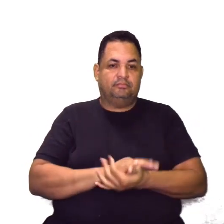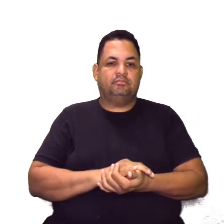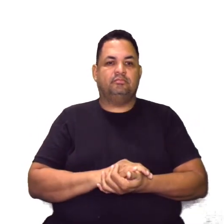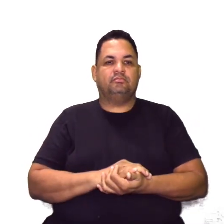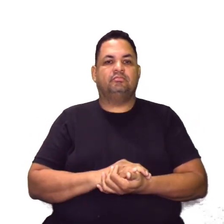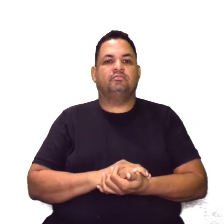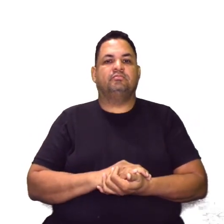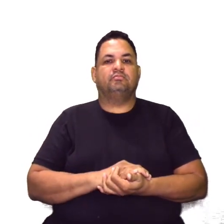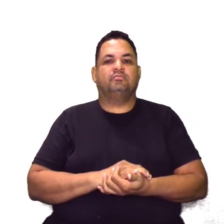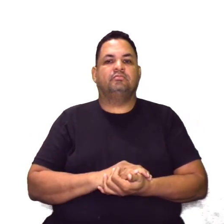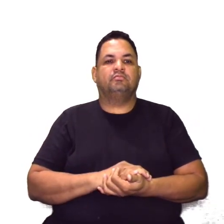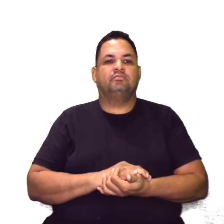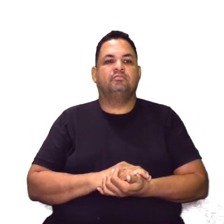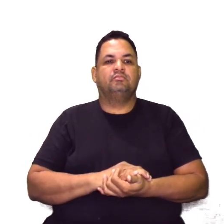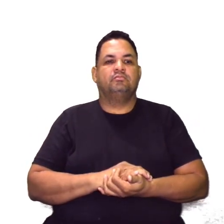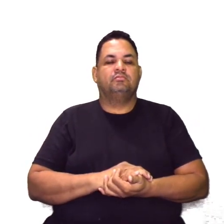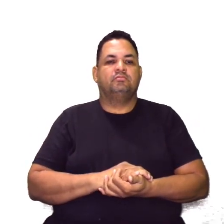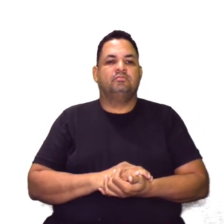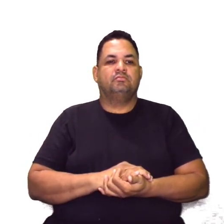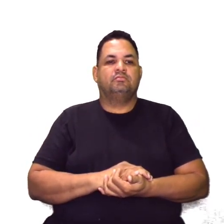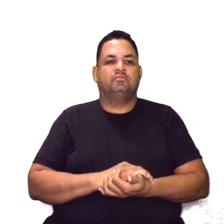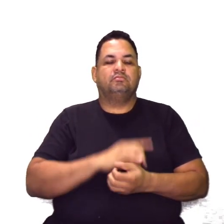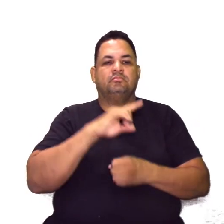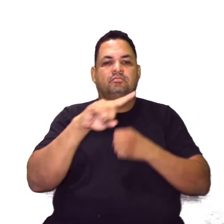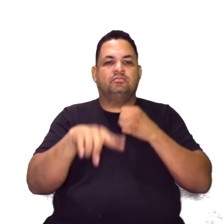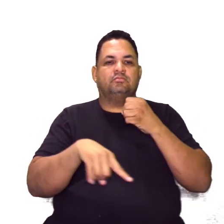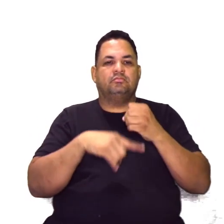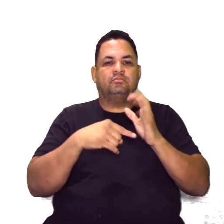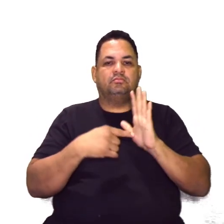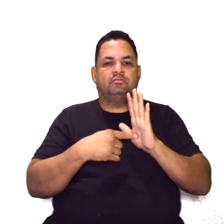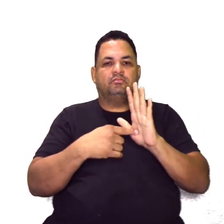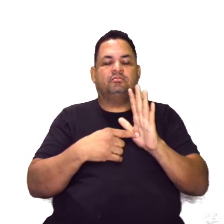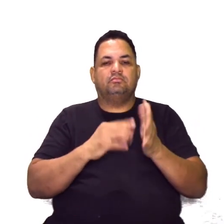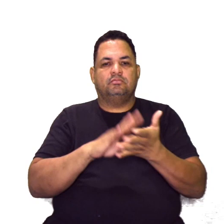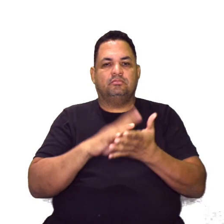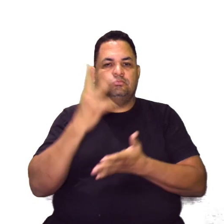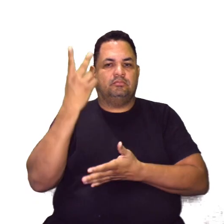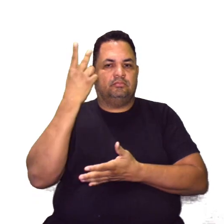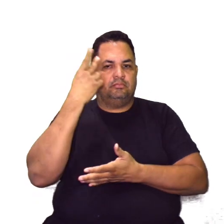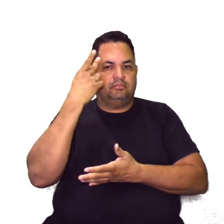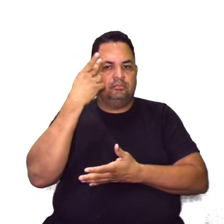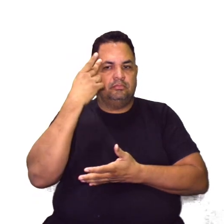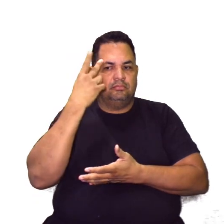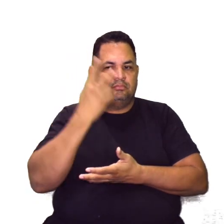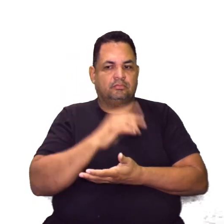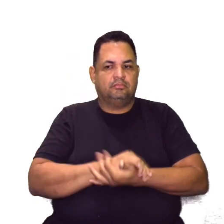aí o comentário. Um átomo que apresenta